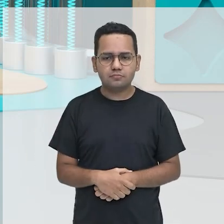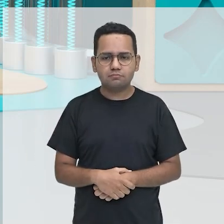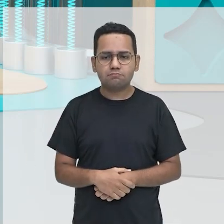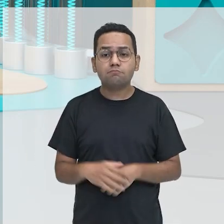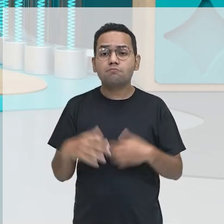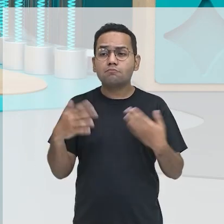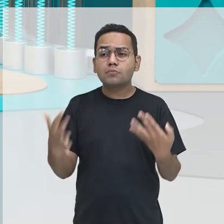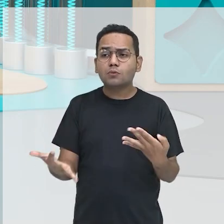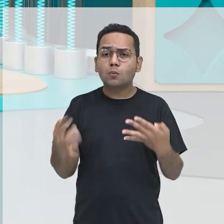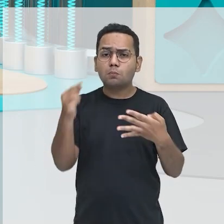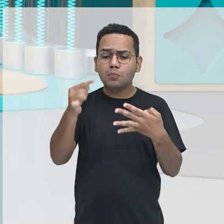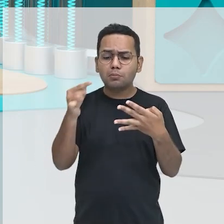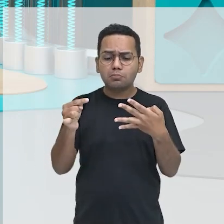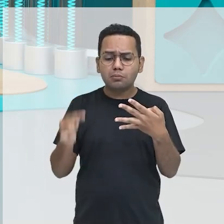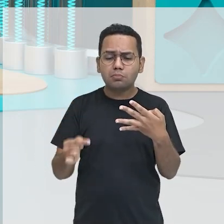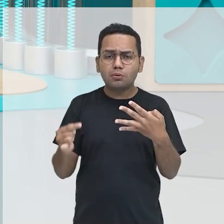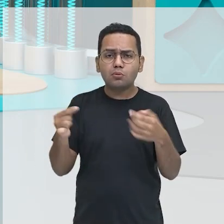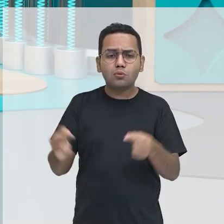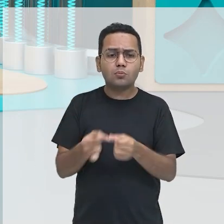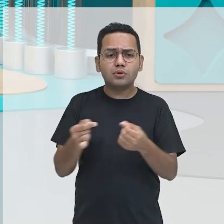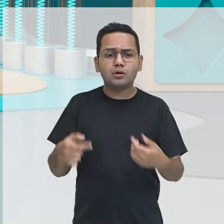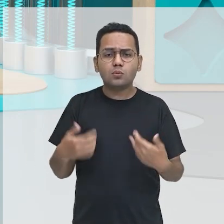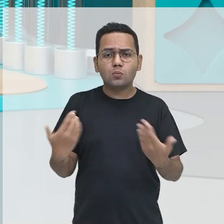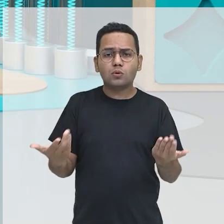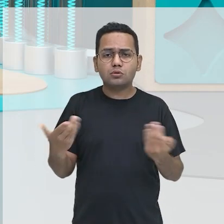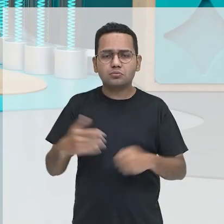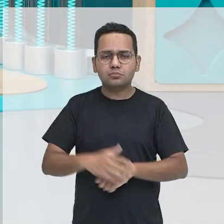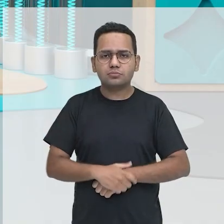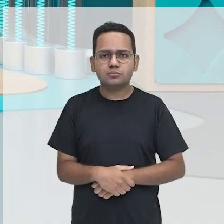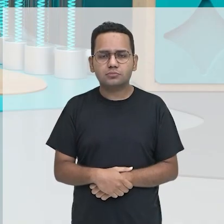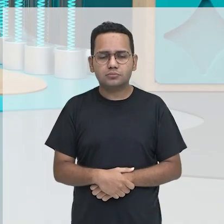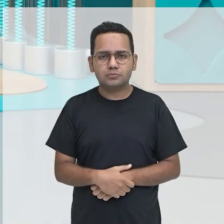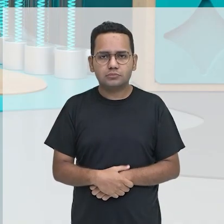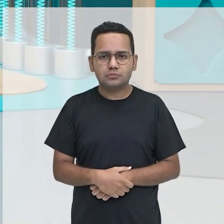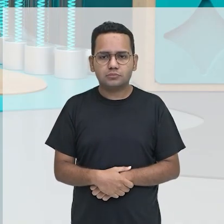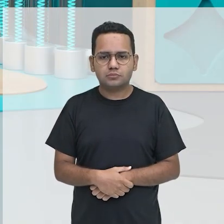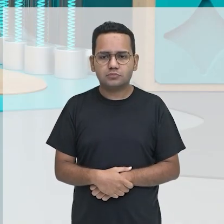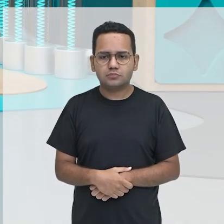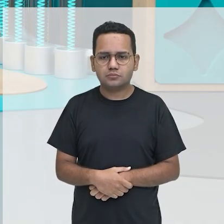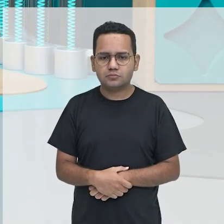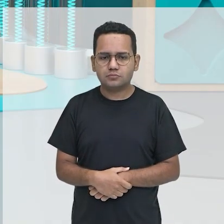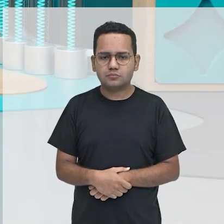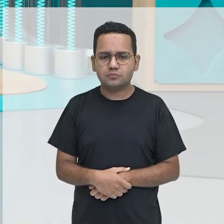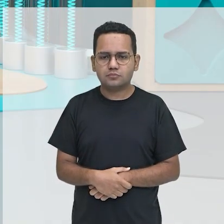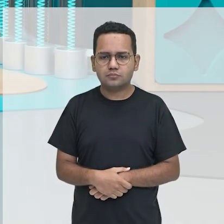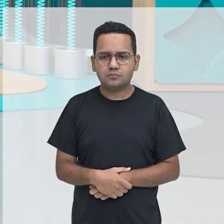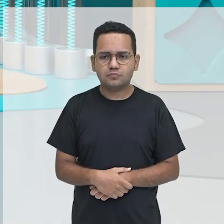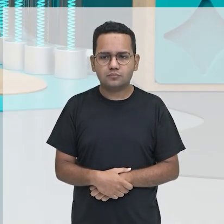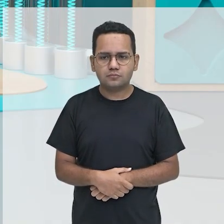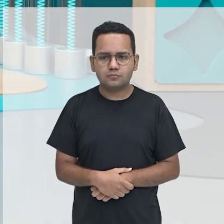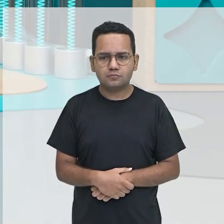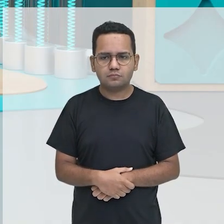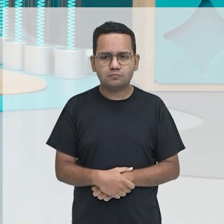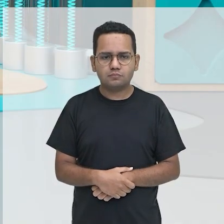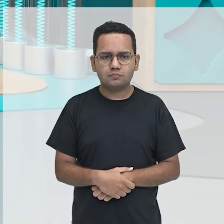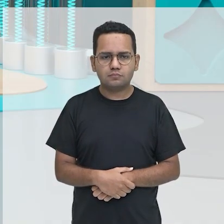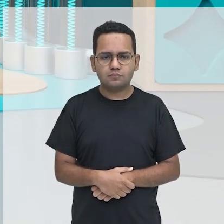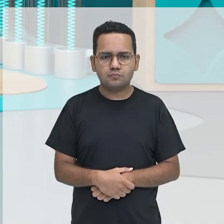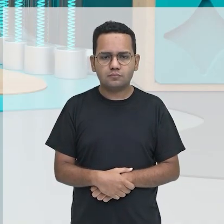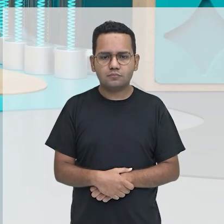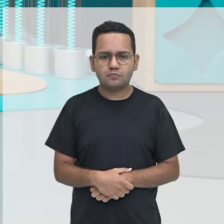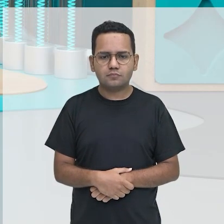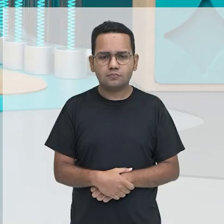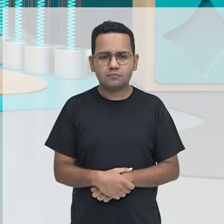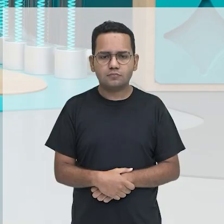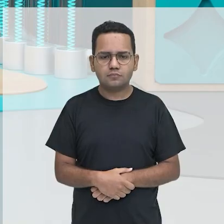subordinada concessiva? Oração subordinada causal? Oração subordinada condicional? Oração subordinada temporal? Vamos ver qual